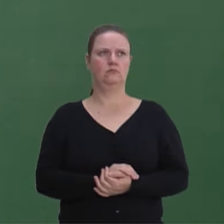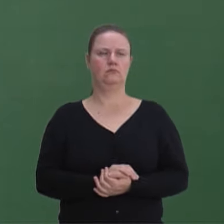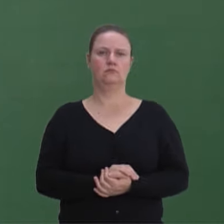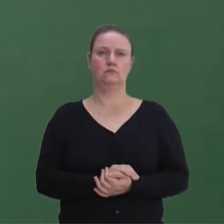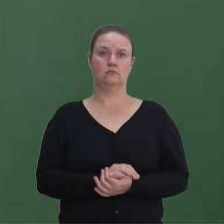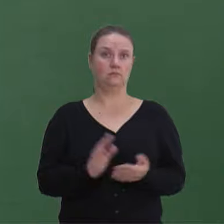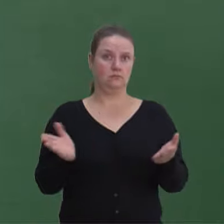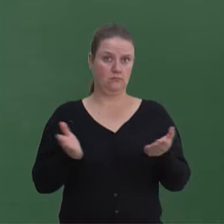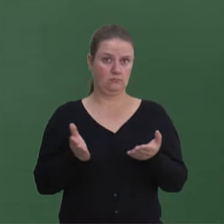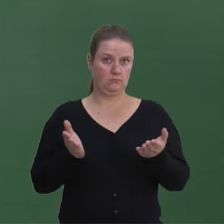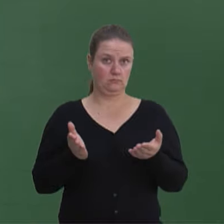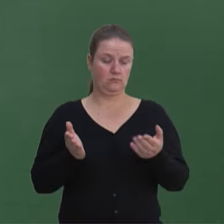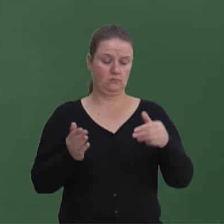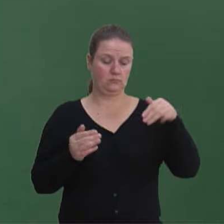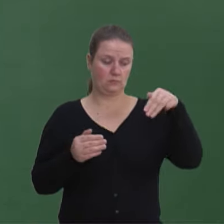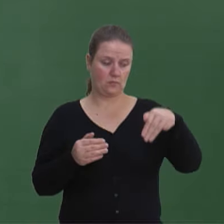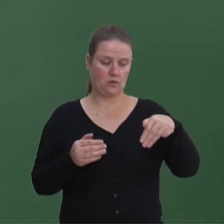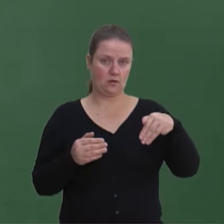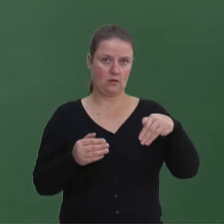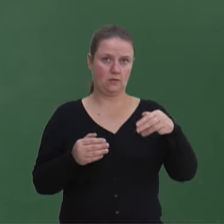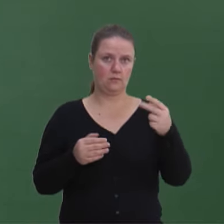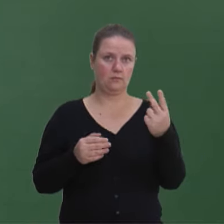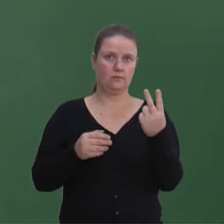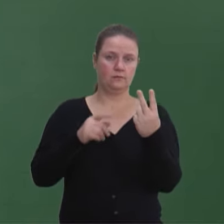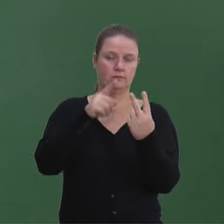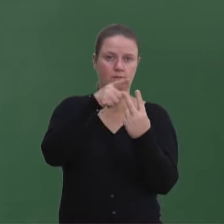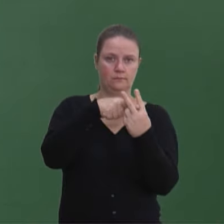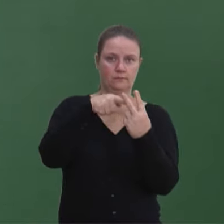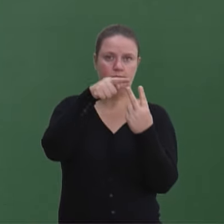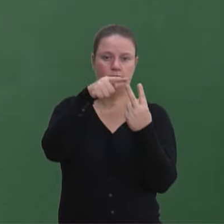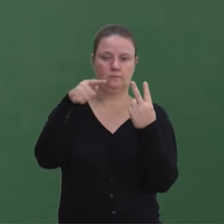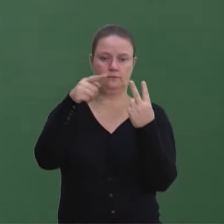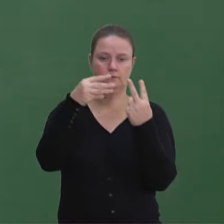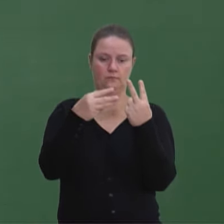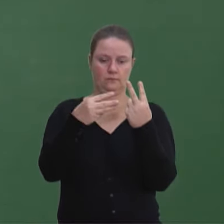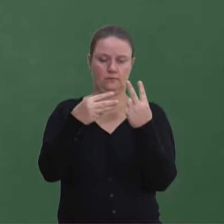vou pegar o m, que é a raiz de 3,